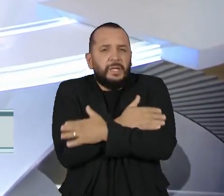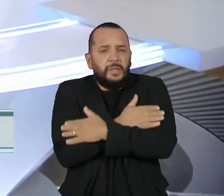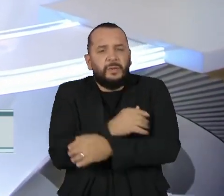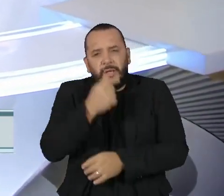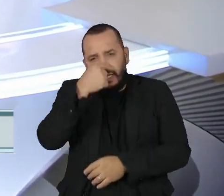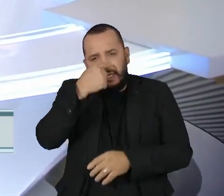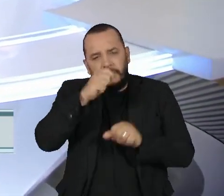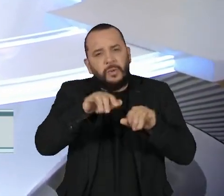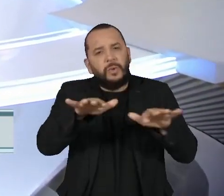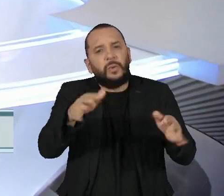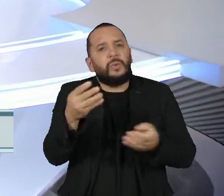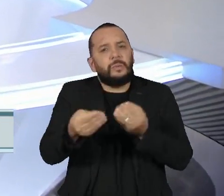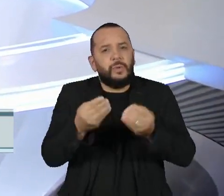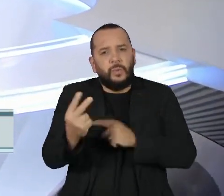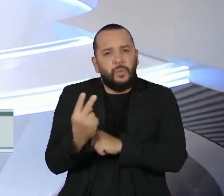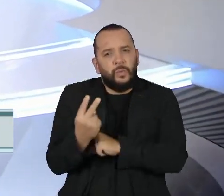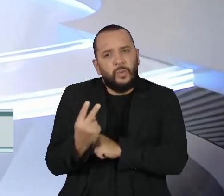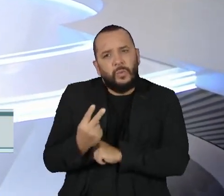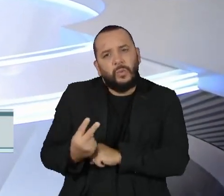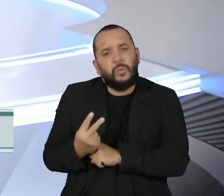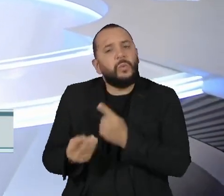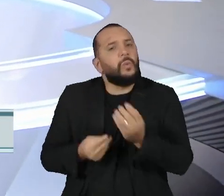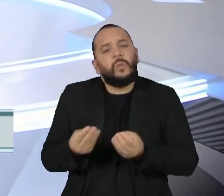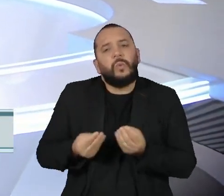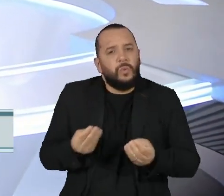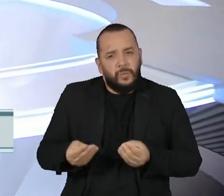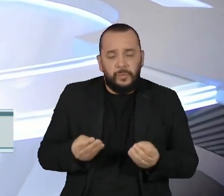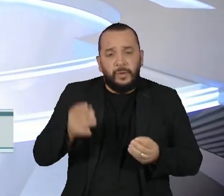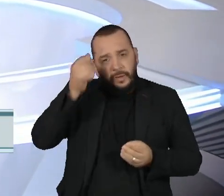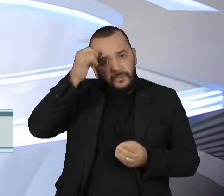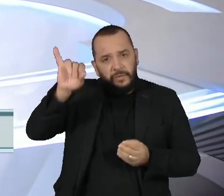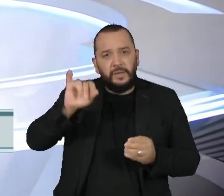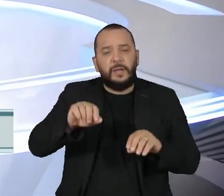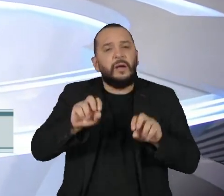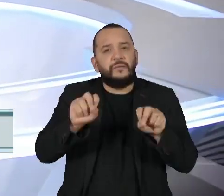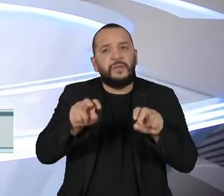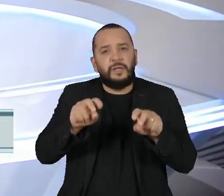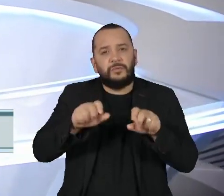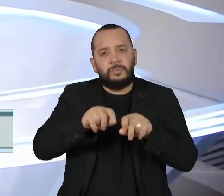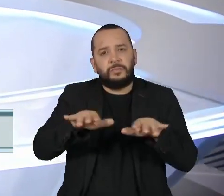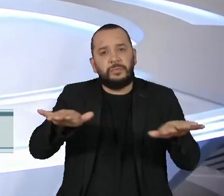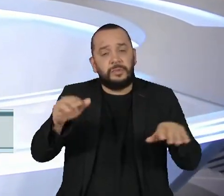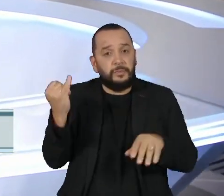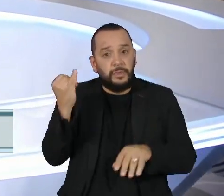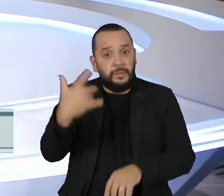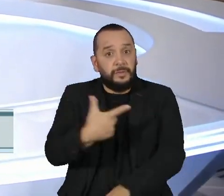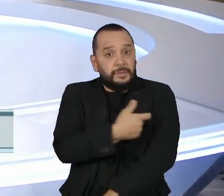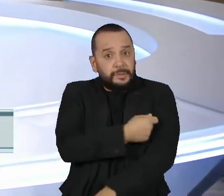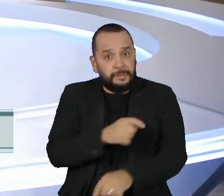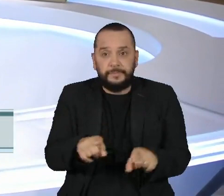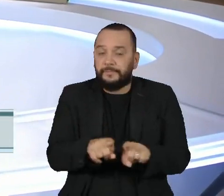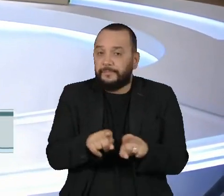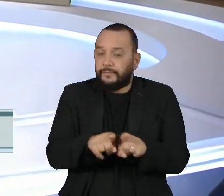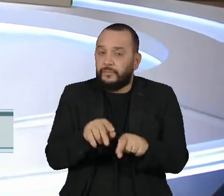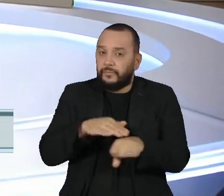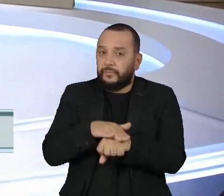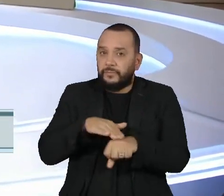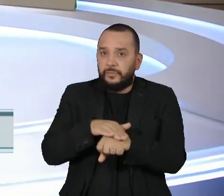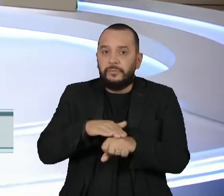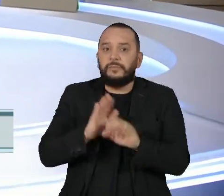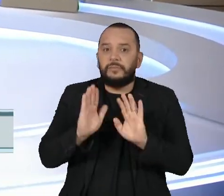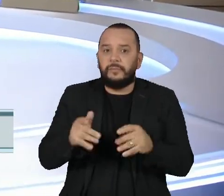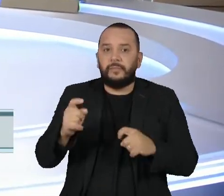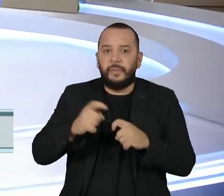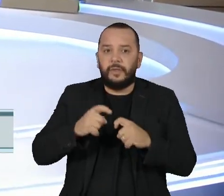os cuidados que a população deve adotar para evitar a contaminação e a importância da vacina, eu conversei com a médica Elnara